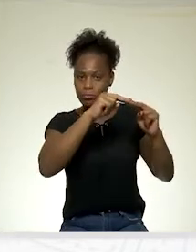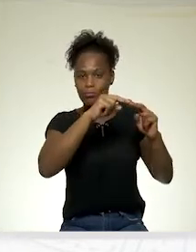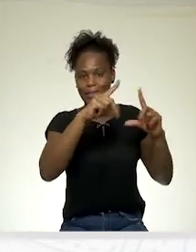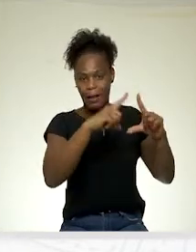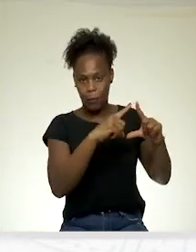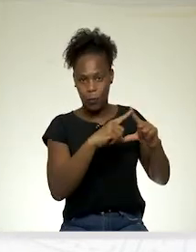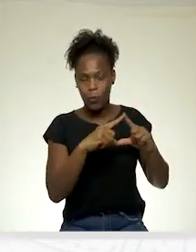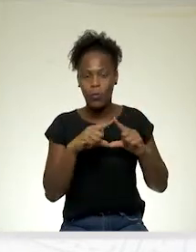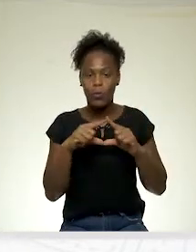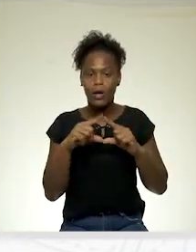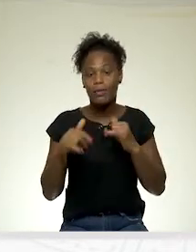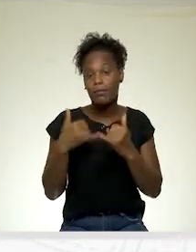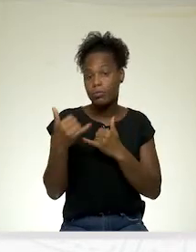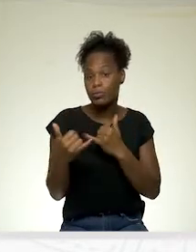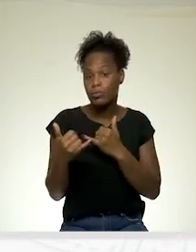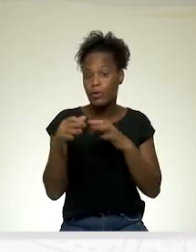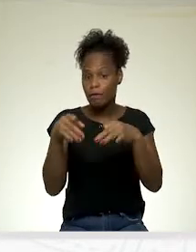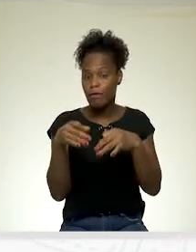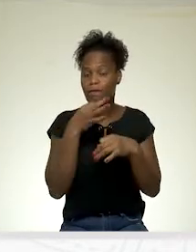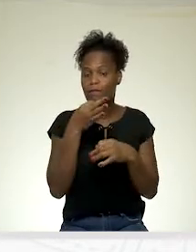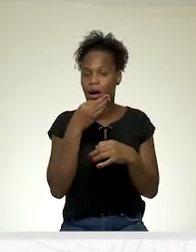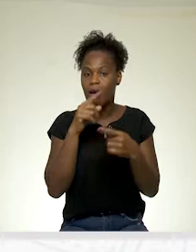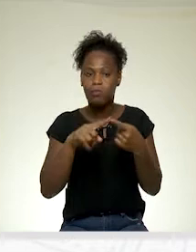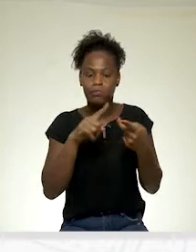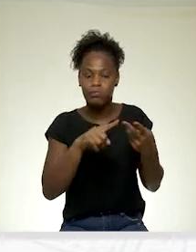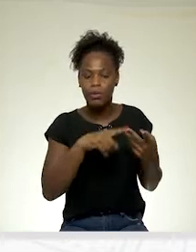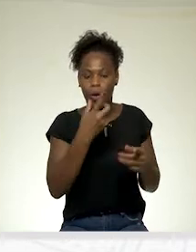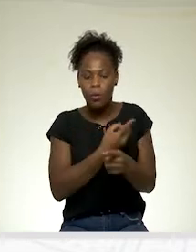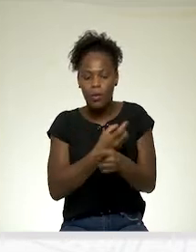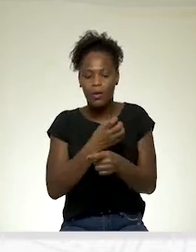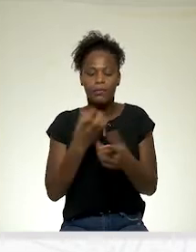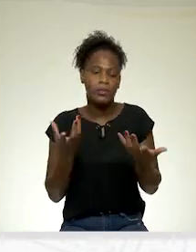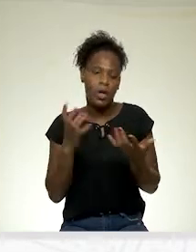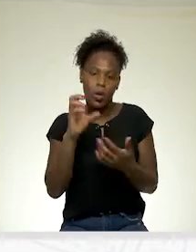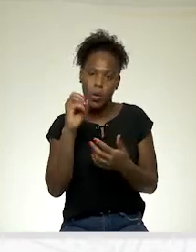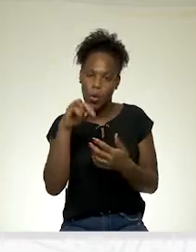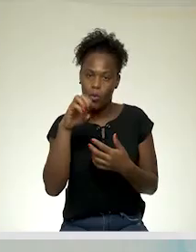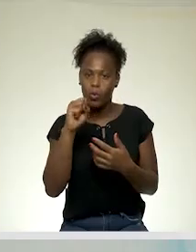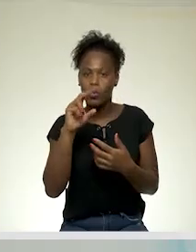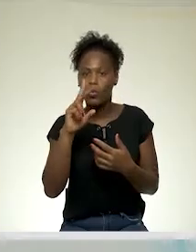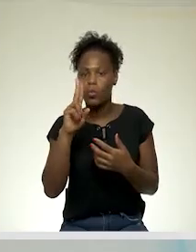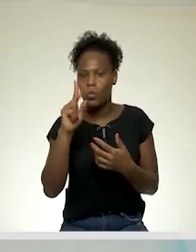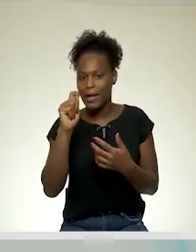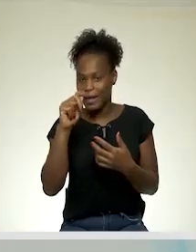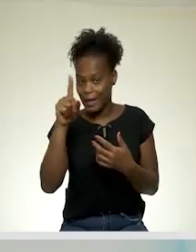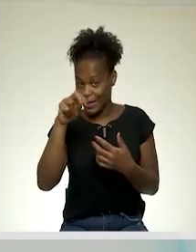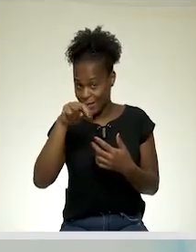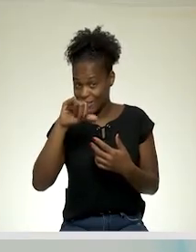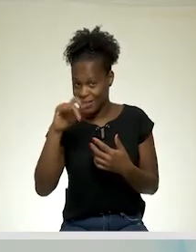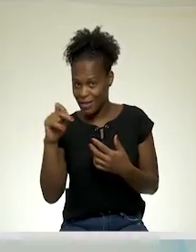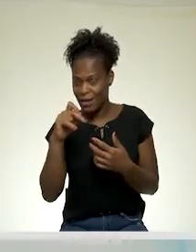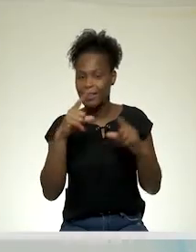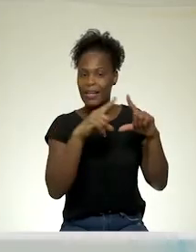triângulos e, por fim, vamos falar de critérios de congruência de triângulos. Objetivos: